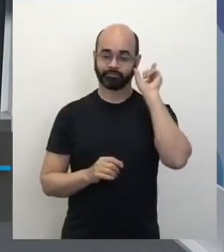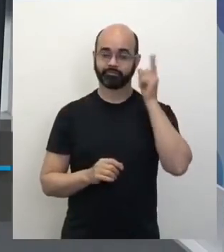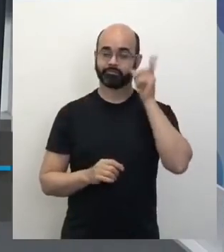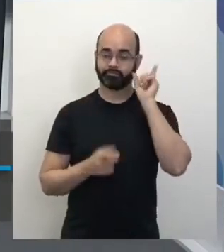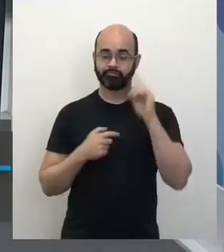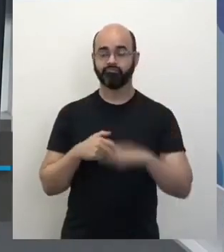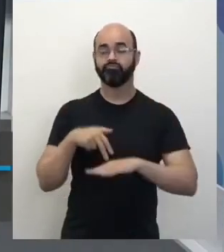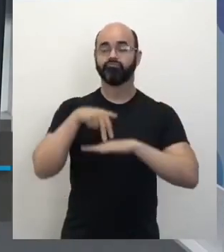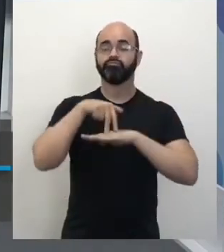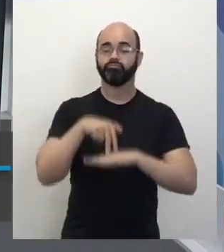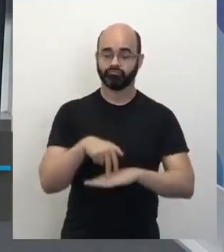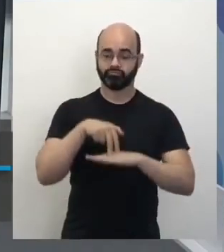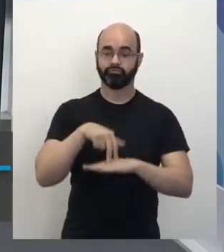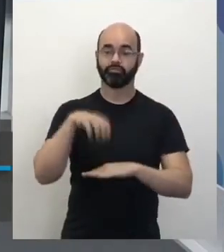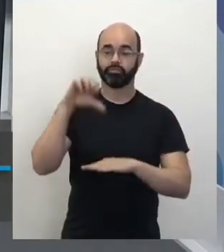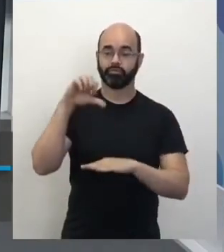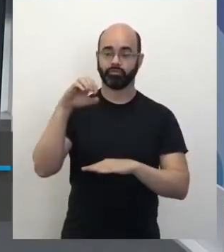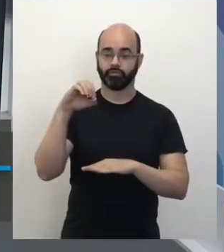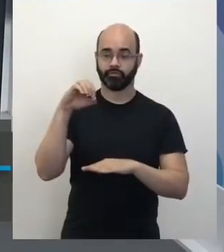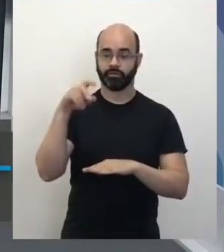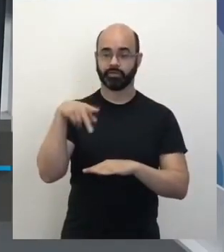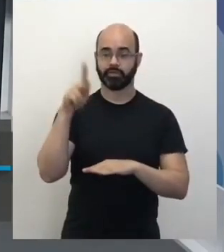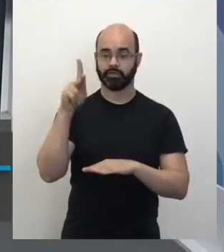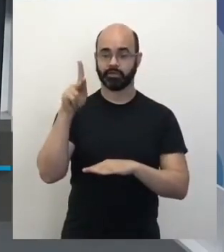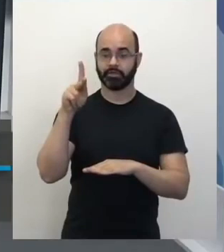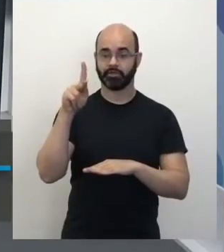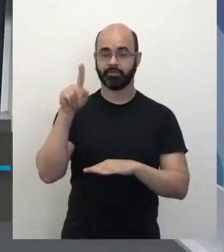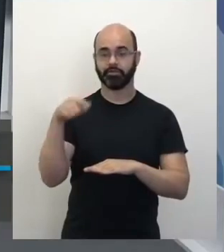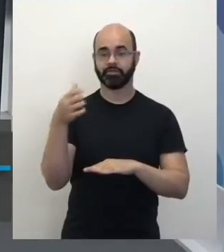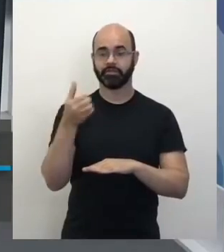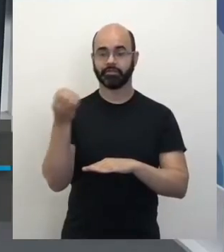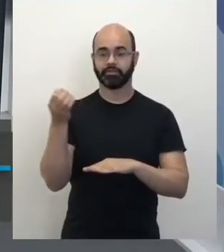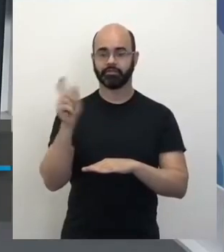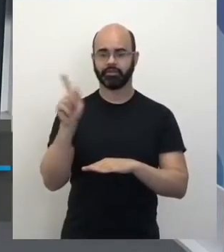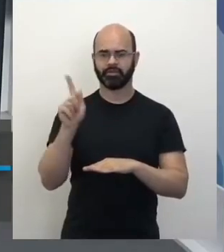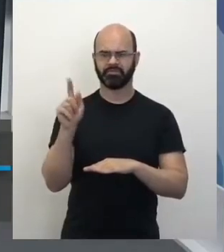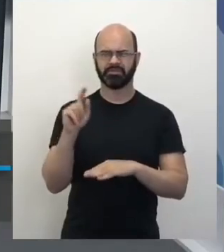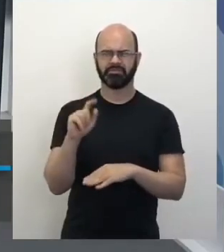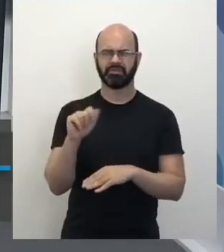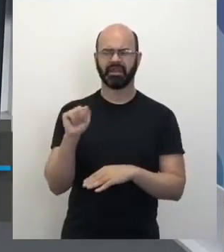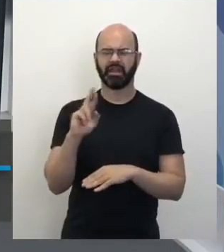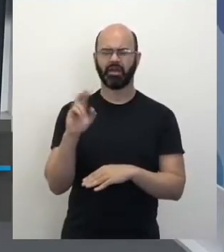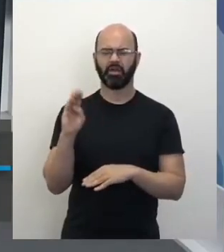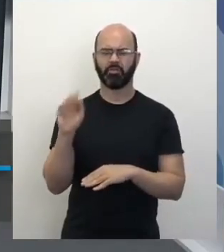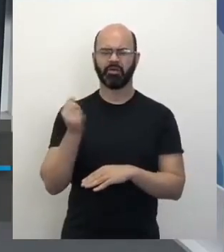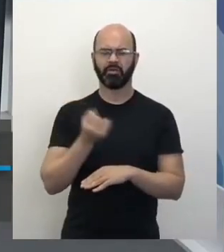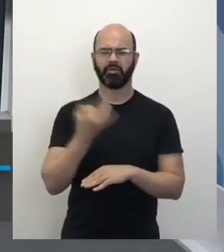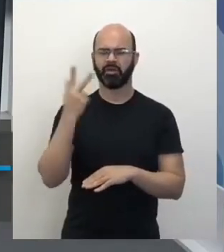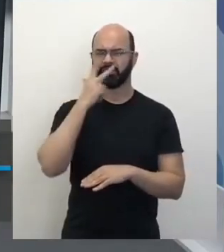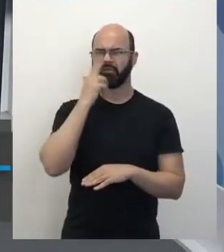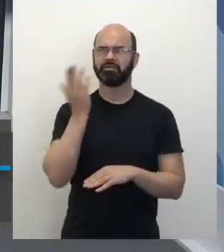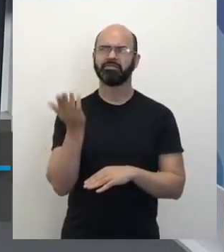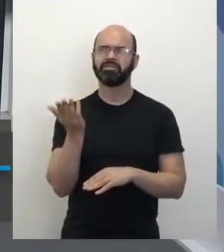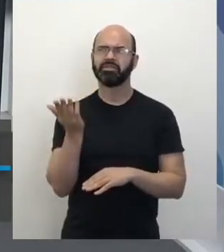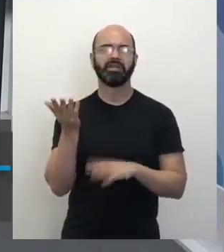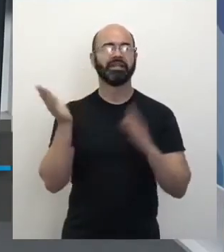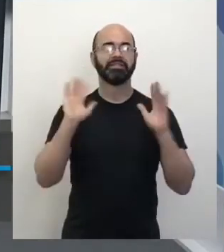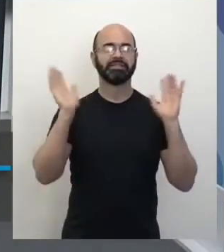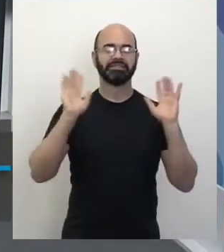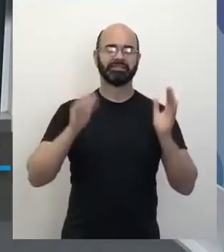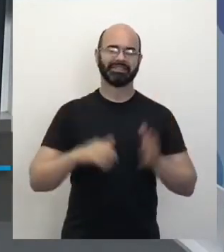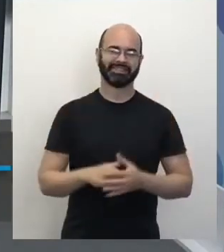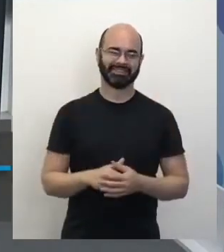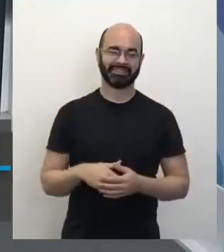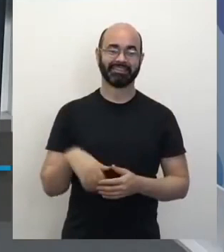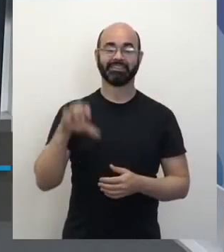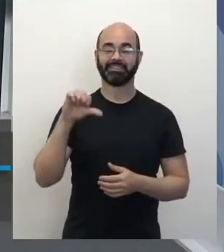balança 90 quilos e 600 gramas. Quantas arrobas será que dá, hein? Deixa no ar. 90